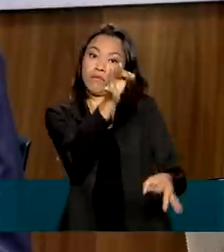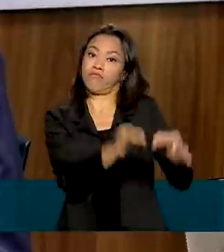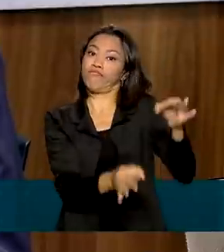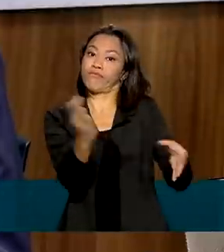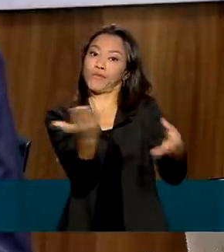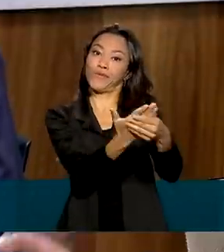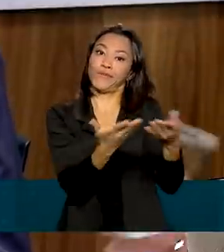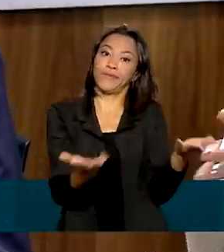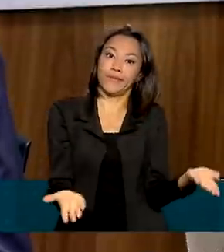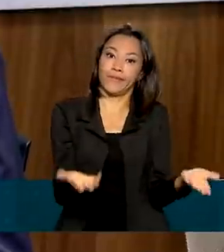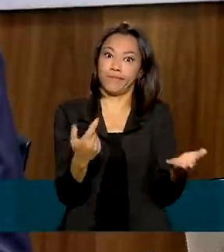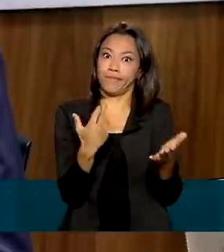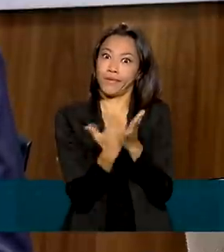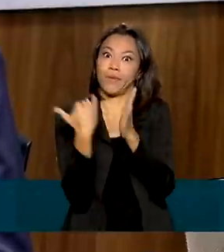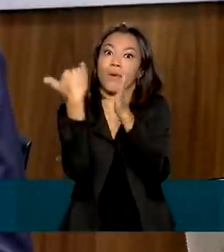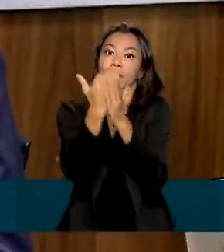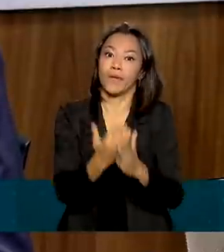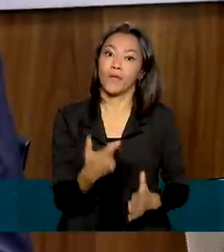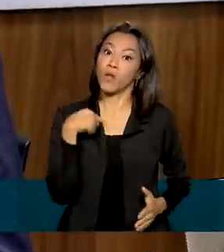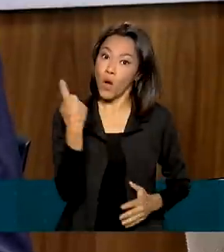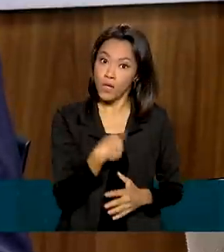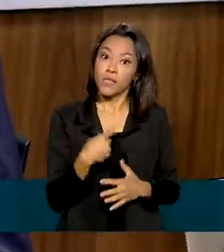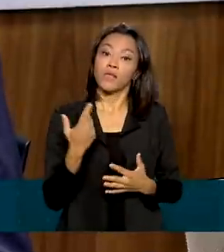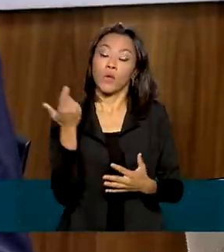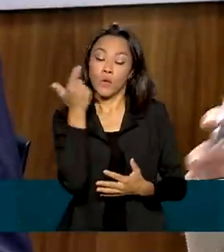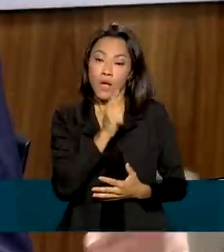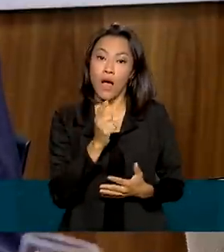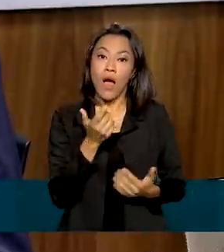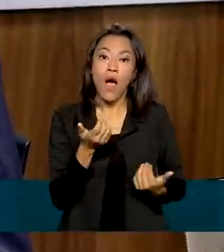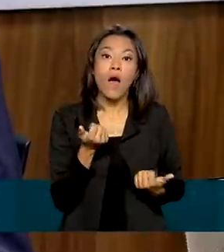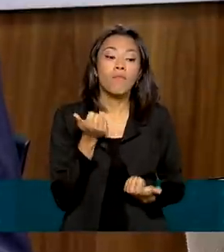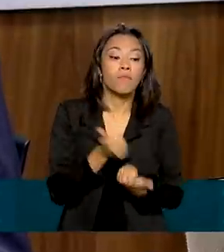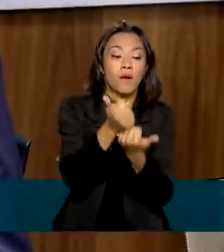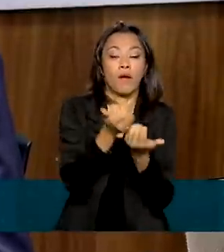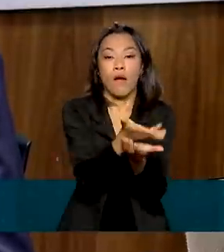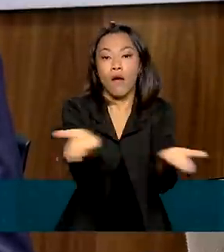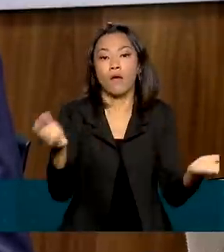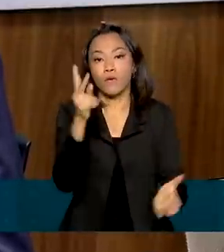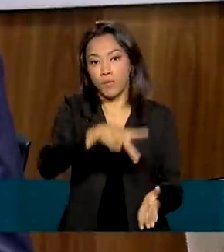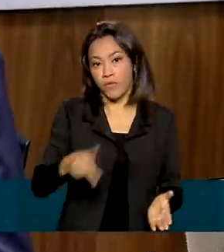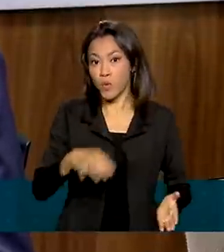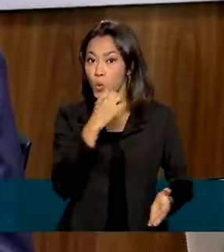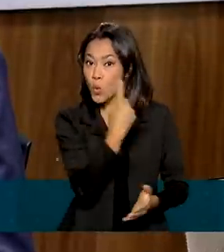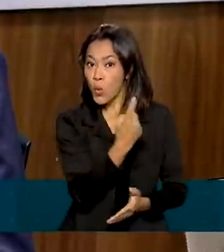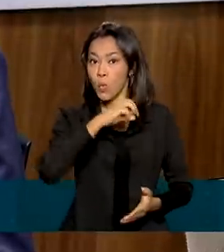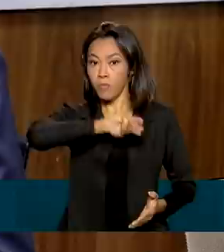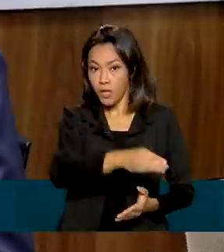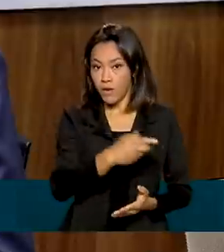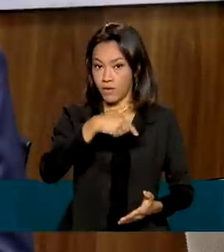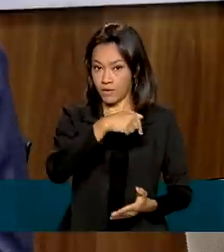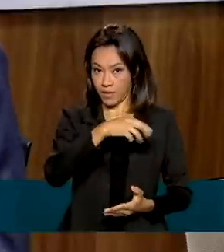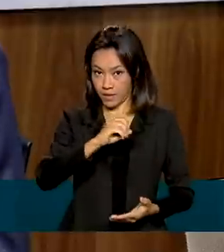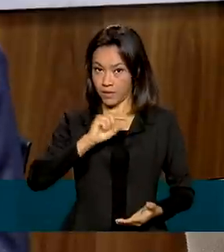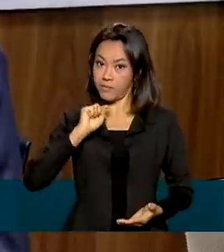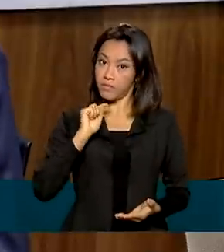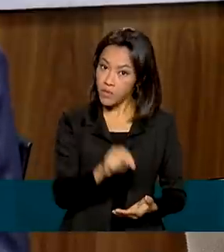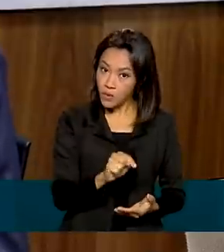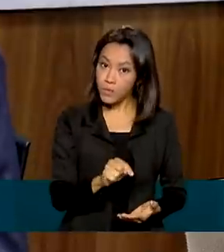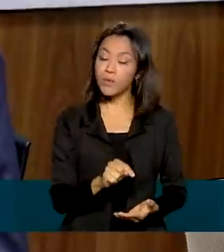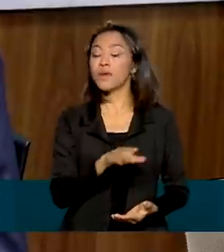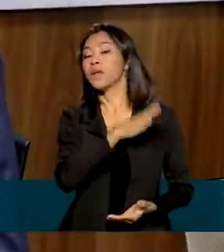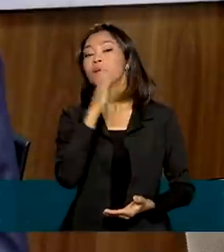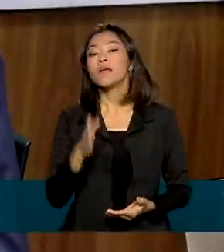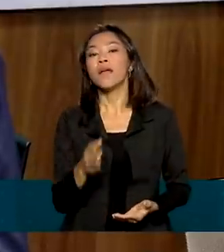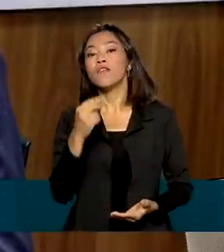nós procuramos atender aos professores na hora de 1 milhão e 700 mil professores vão ser beneficiados que dão